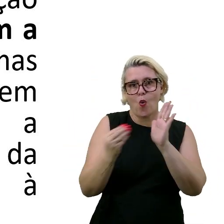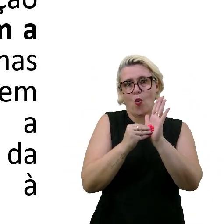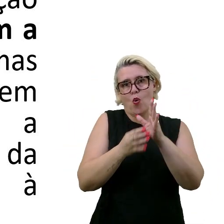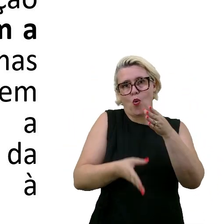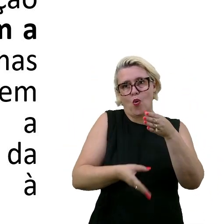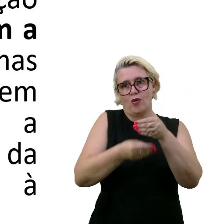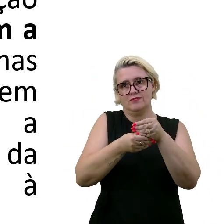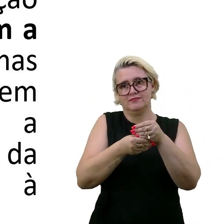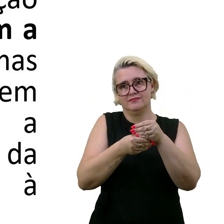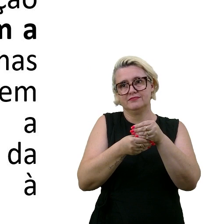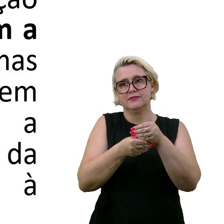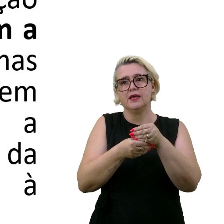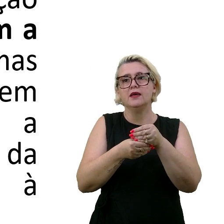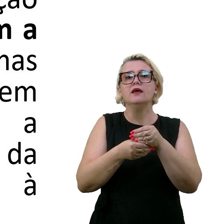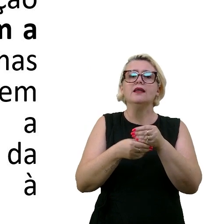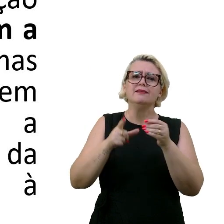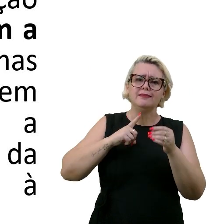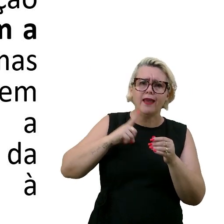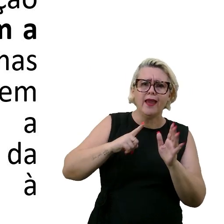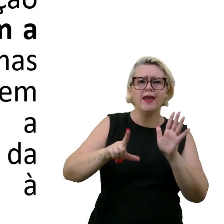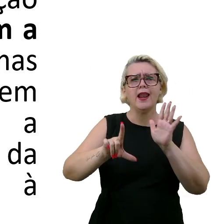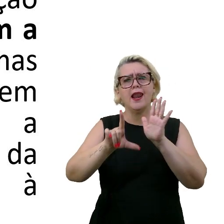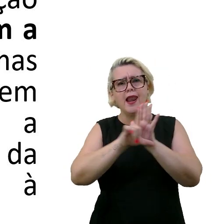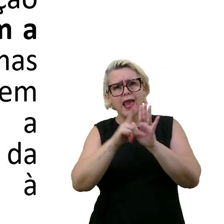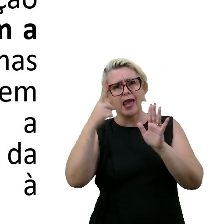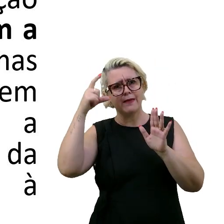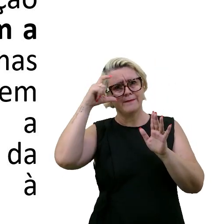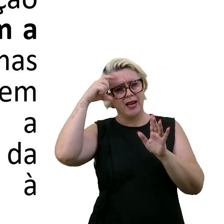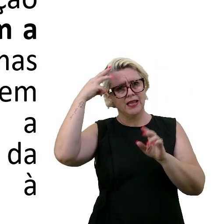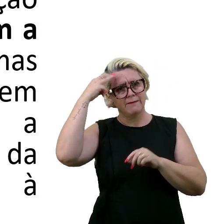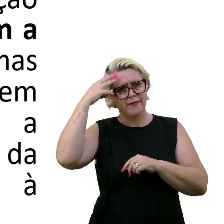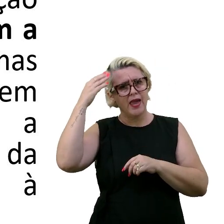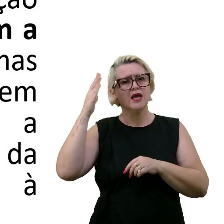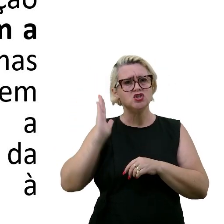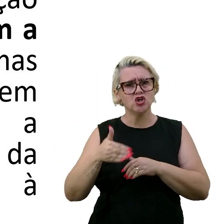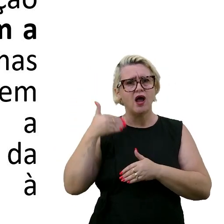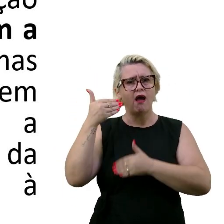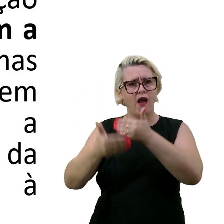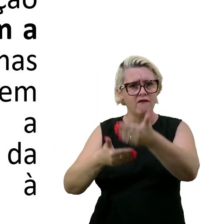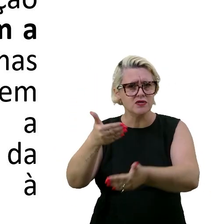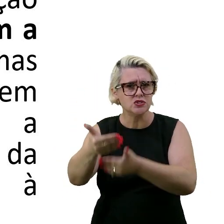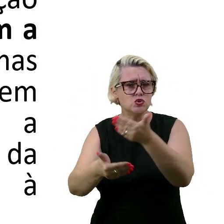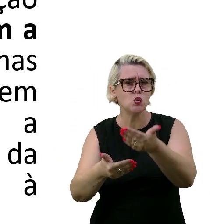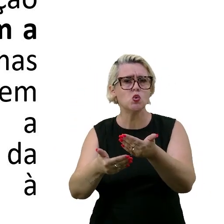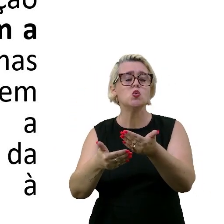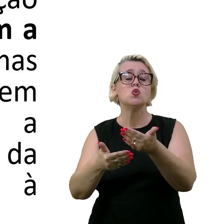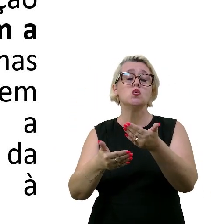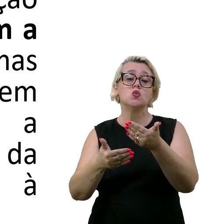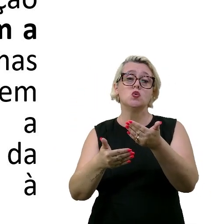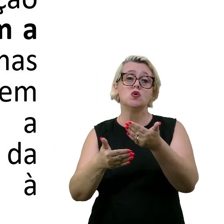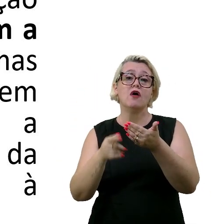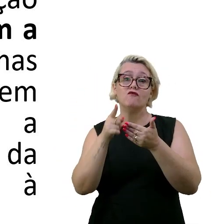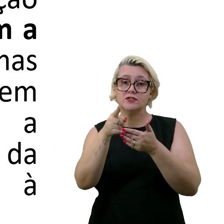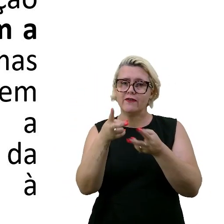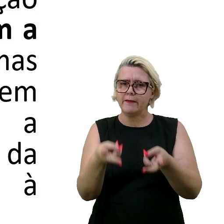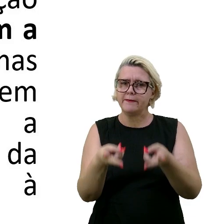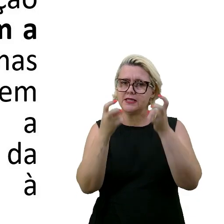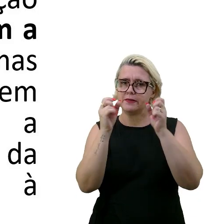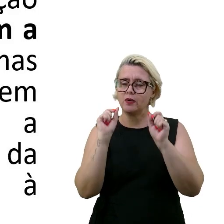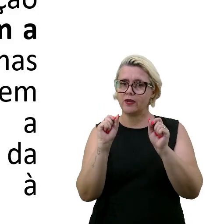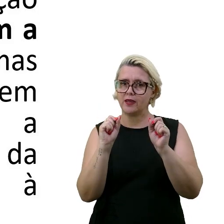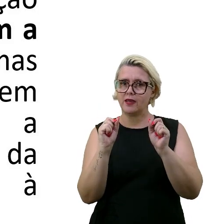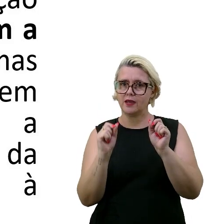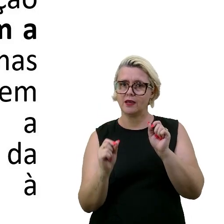bem grande. Embora a Lei Maria da Penha tenha sido um grande progresso, você vai